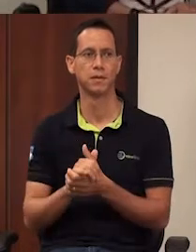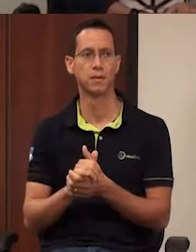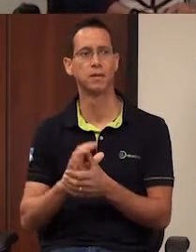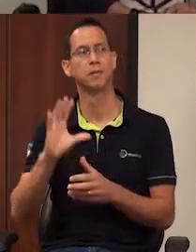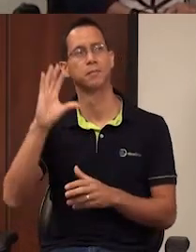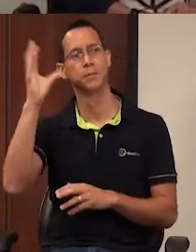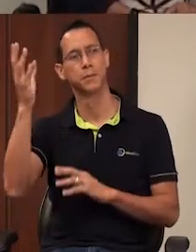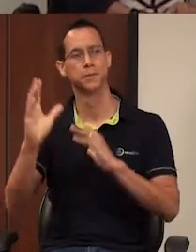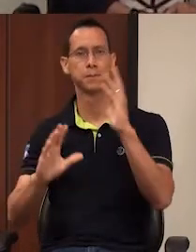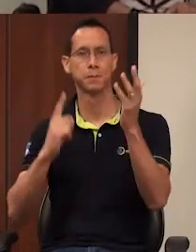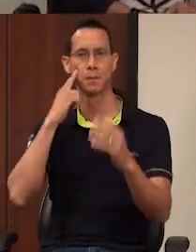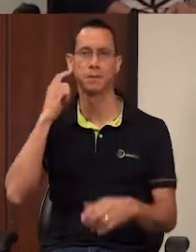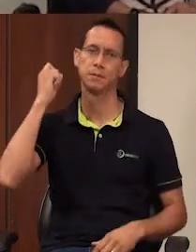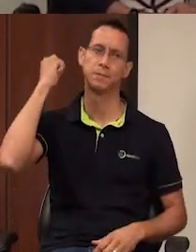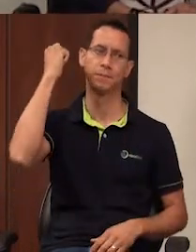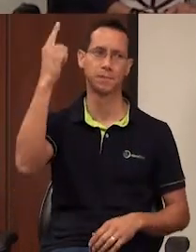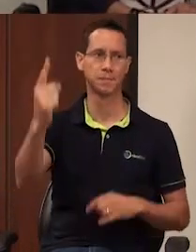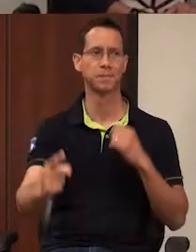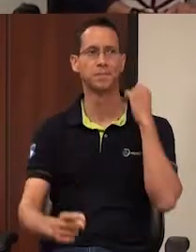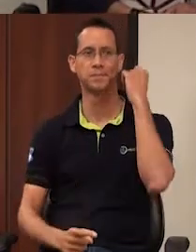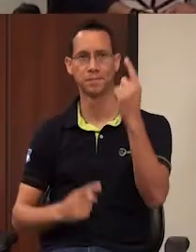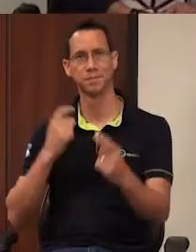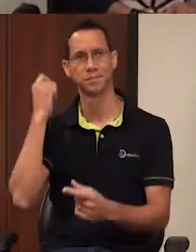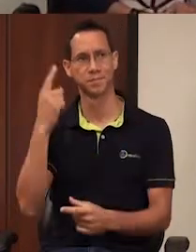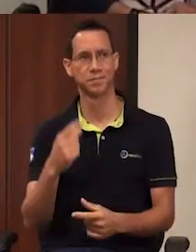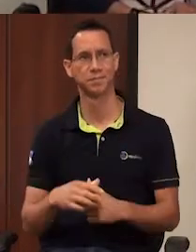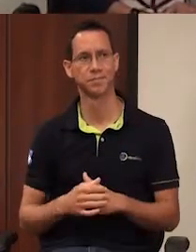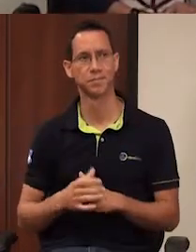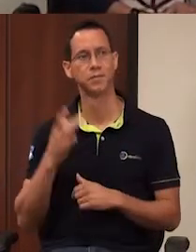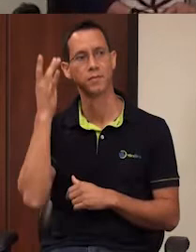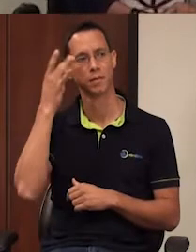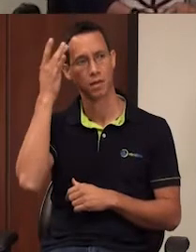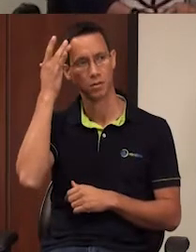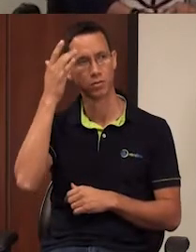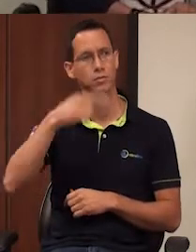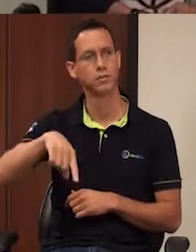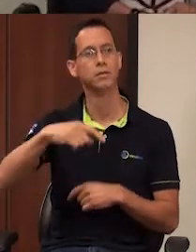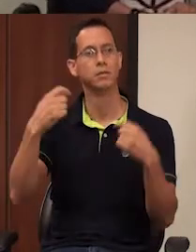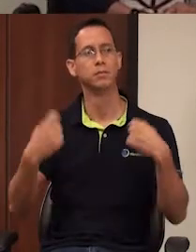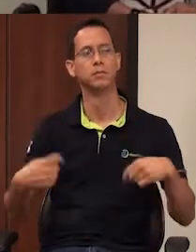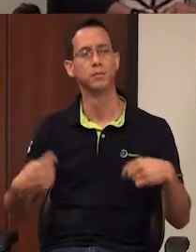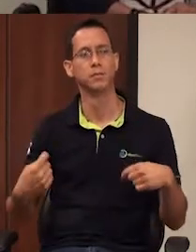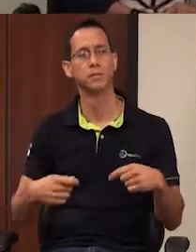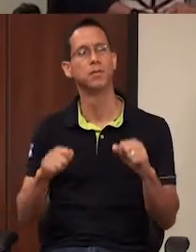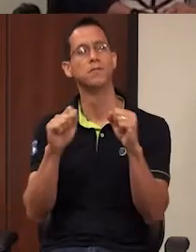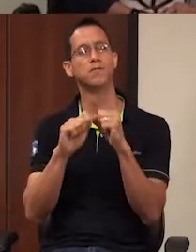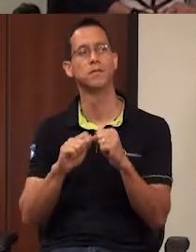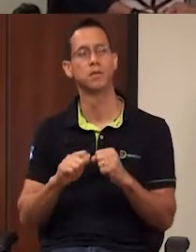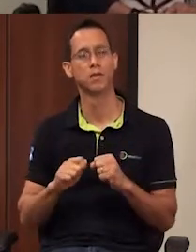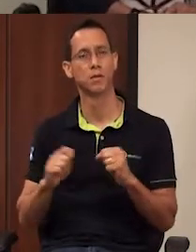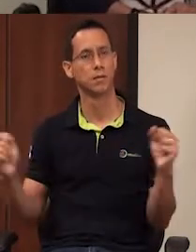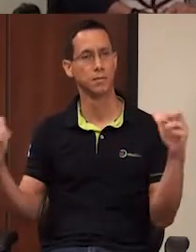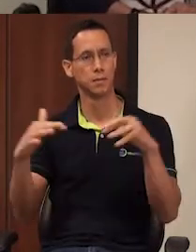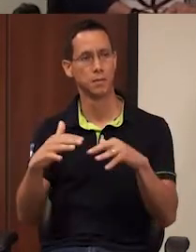aconteçam tão esporadicamente. Né? Acho que a gente tem que fazer com que eventos